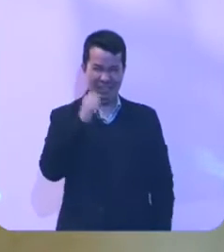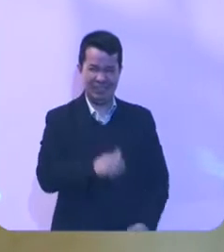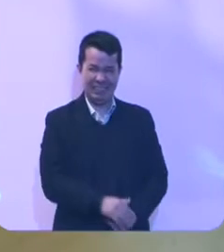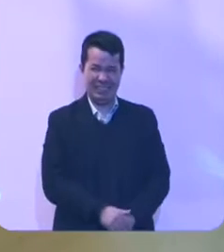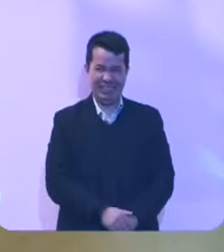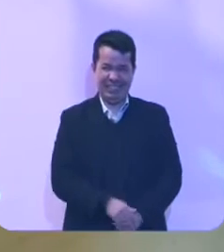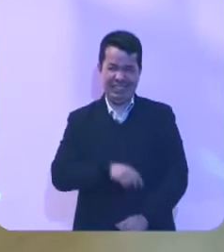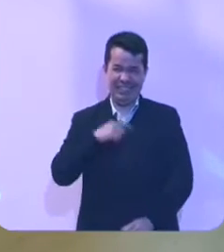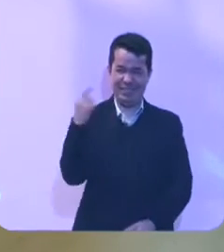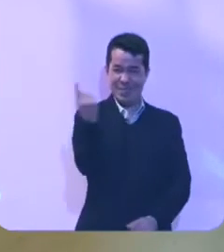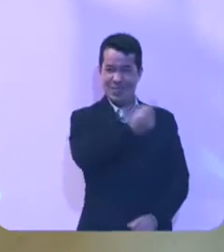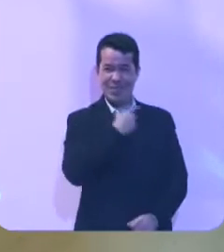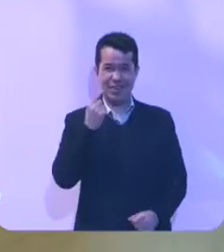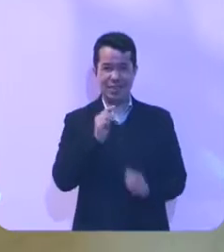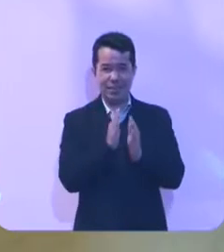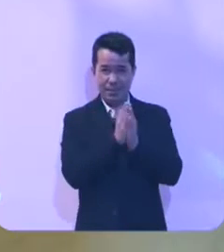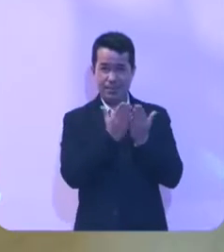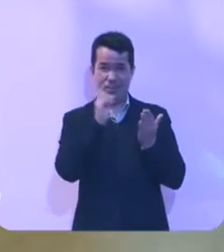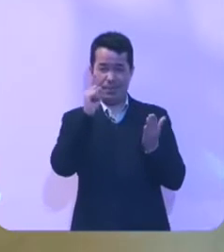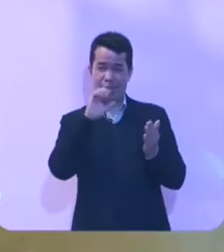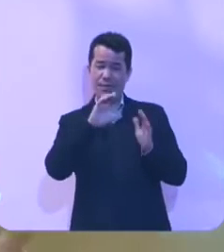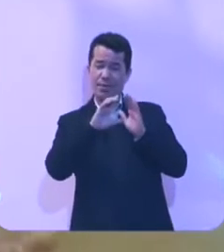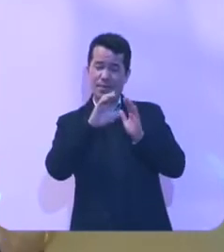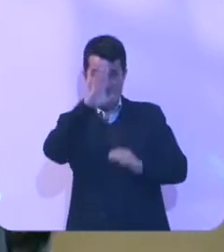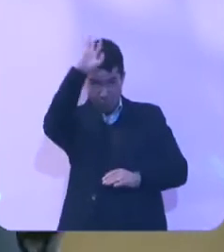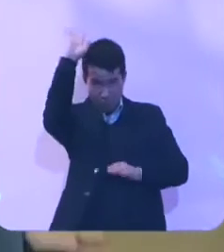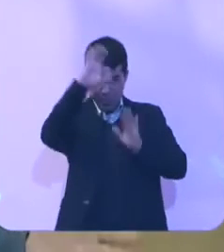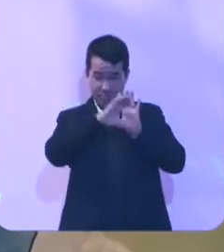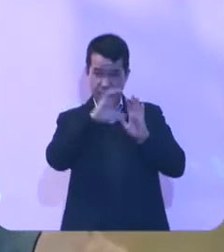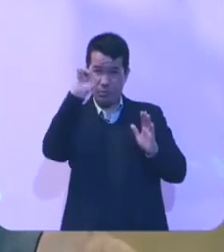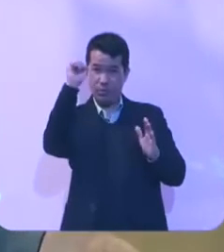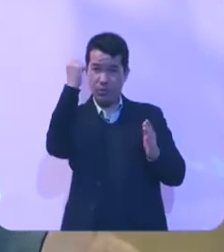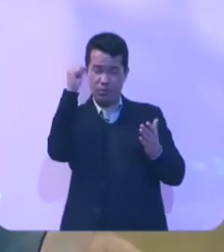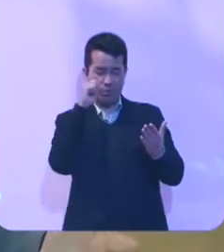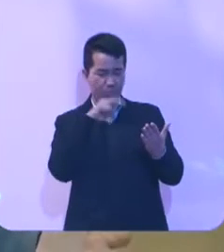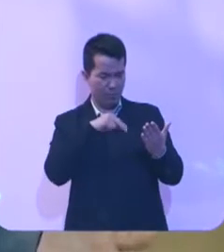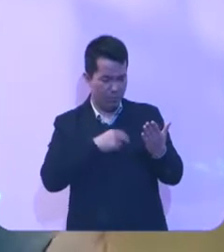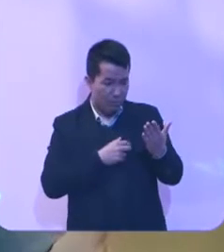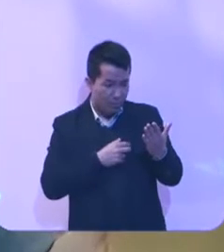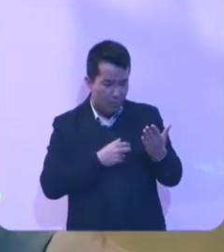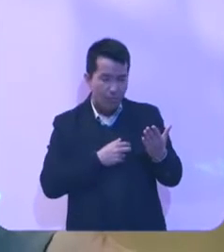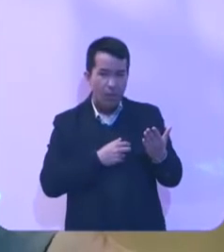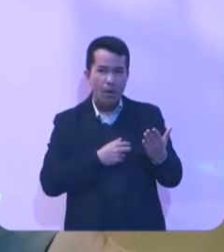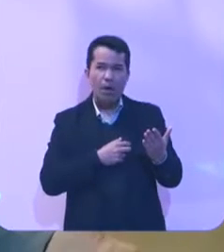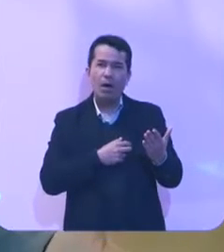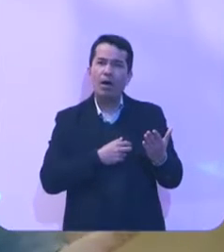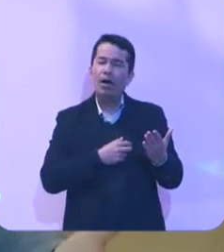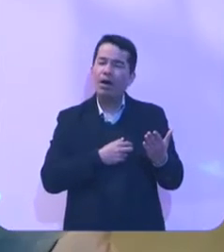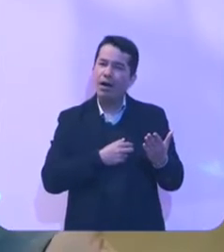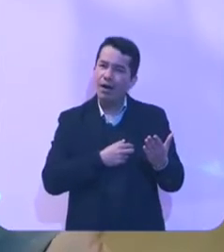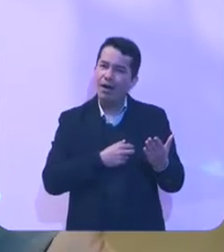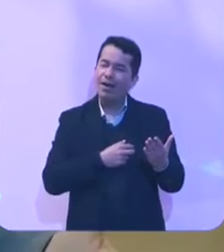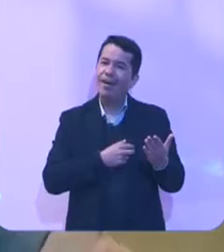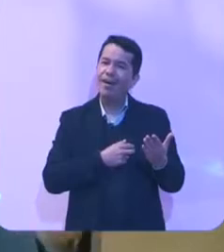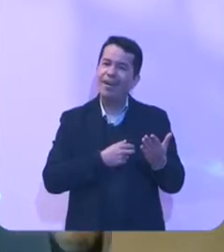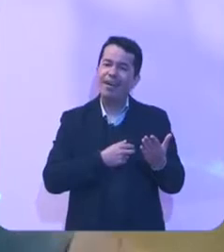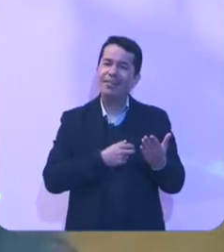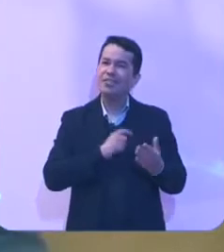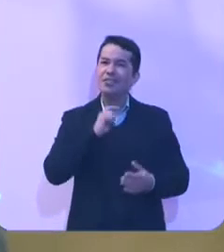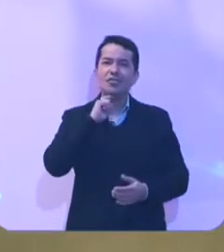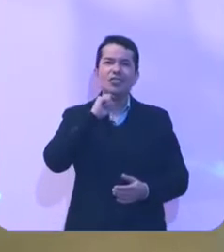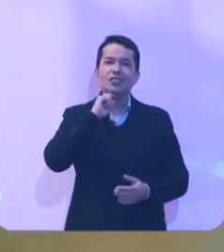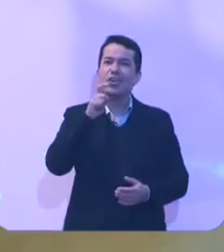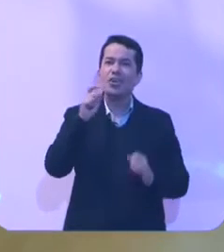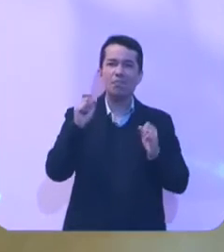o coração da gente já treme. Quem pode contra o servo de Deus que